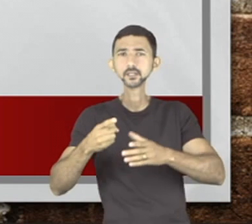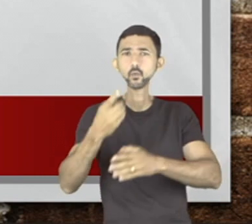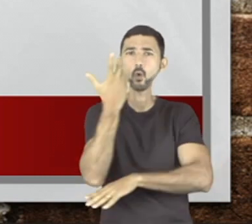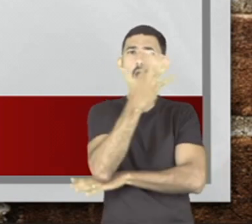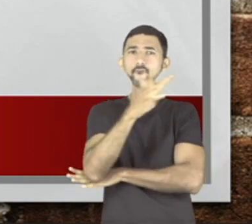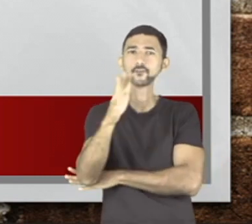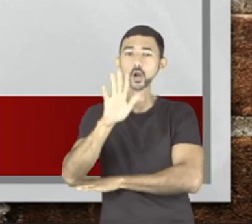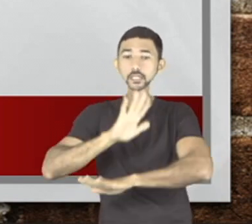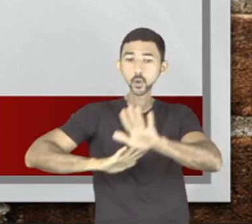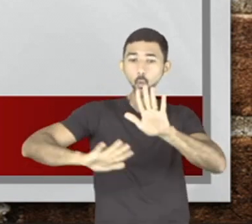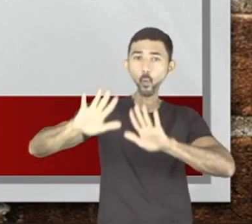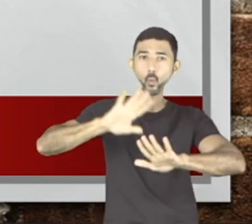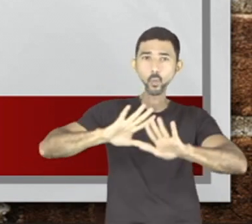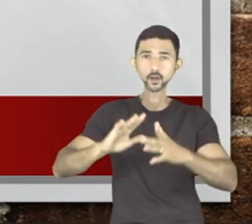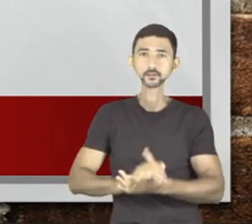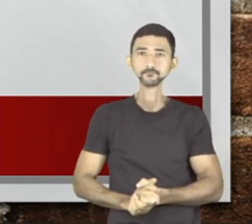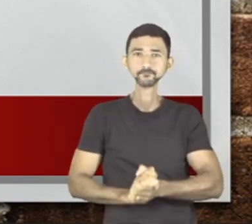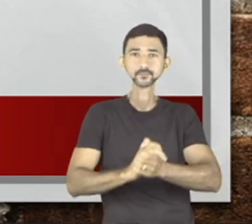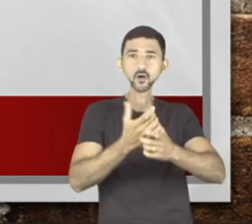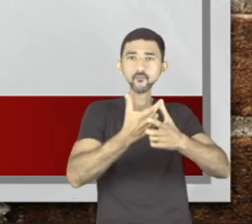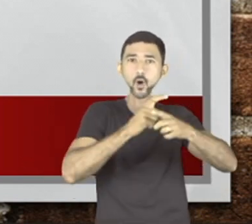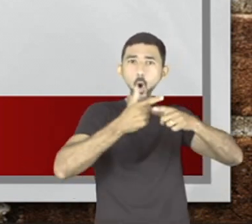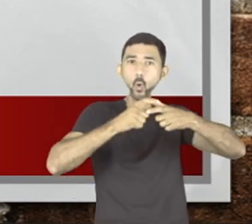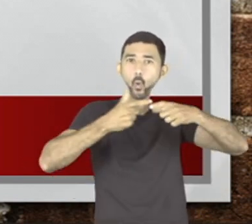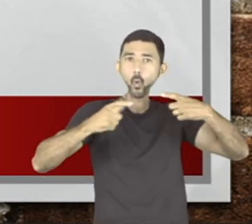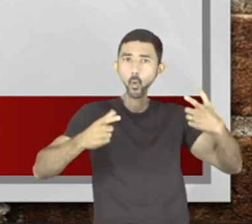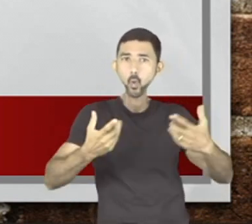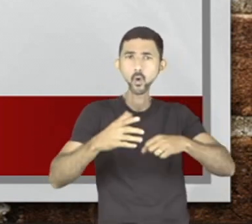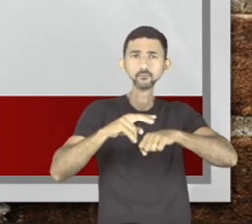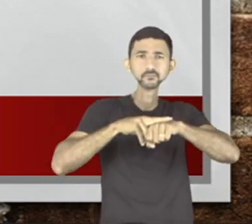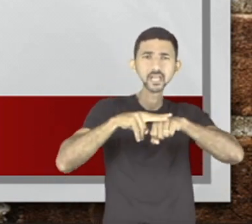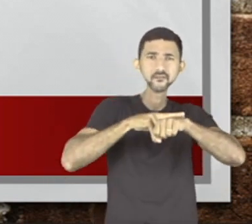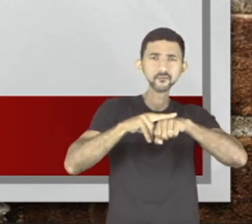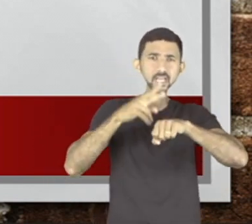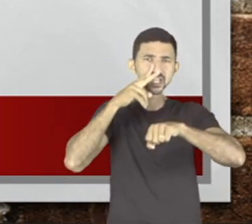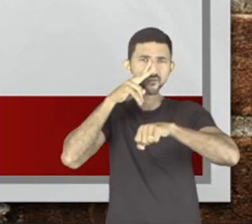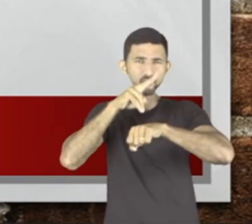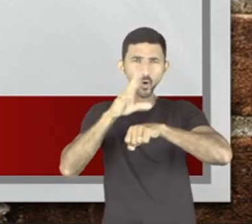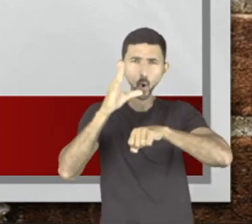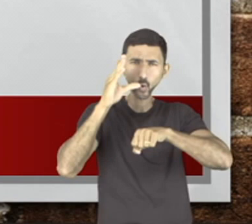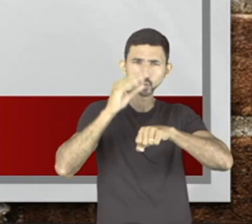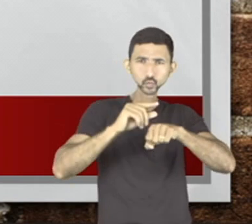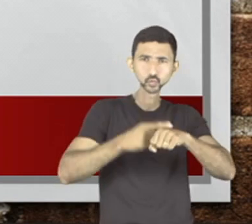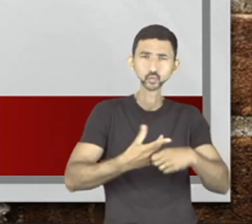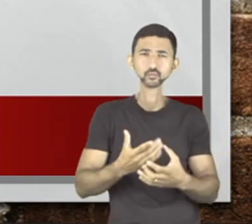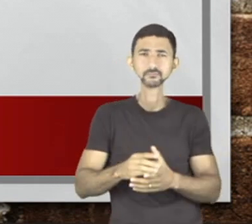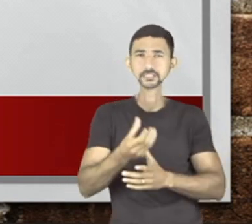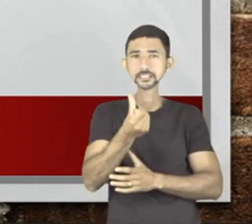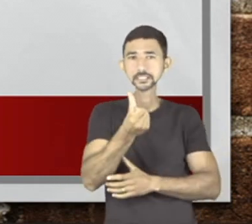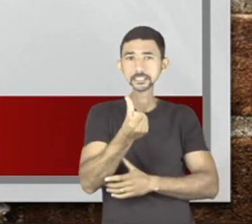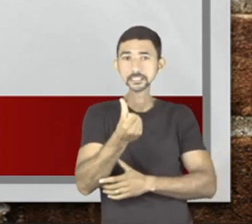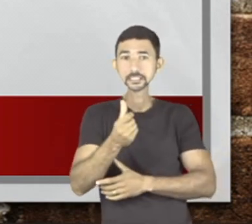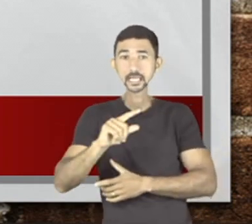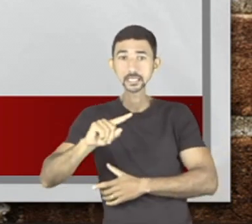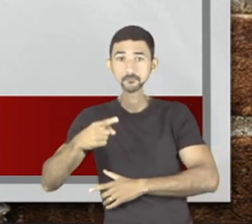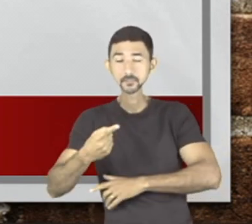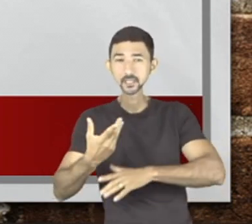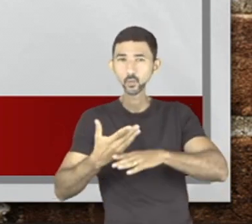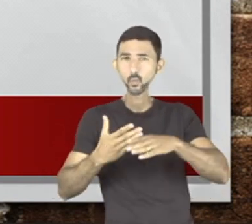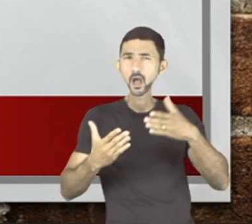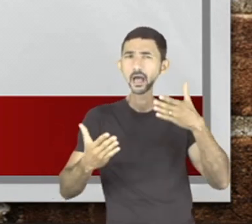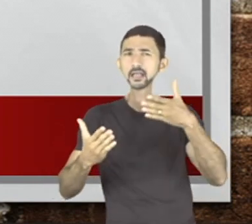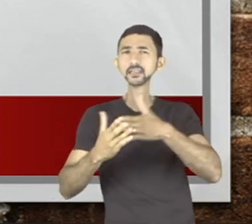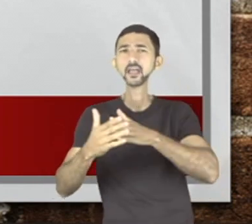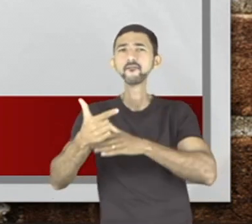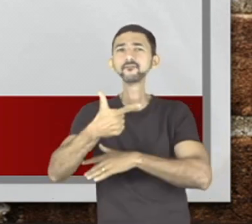preservada. E vai aumentando o verde, né? O verde mais forte, de 6.600 quilômetros